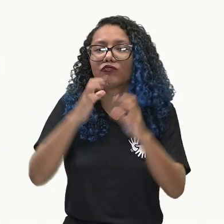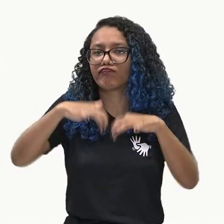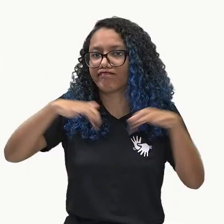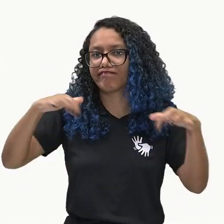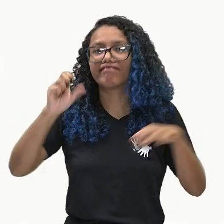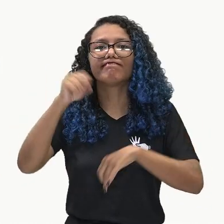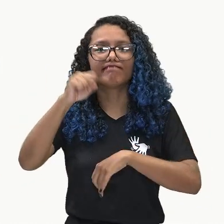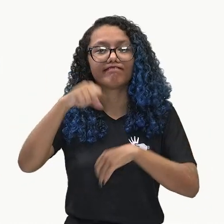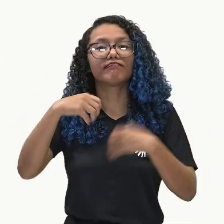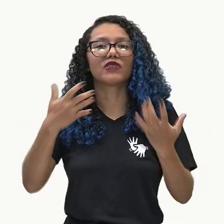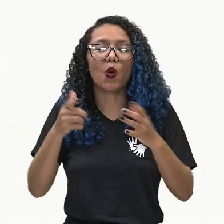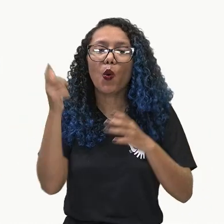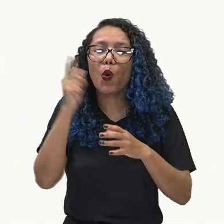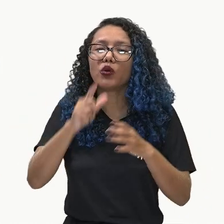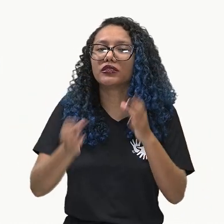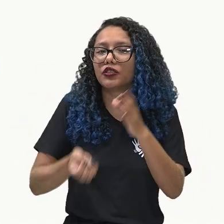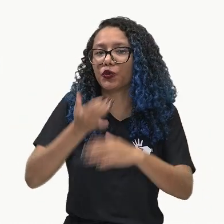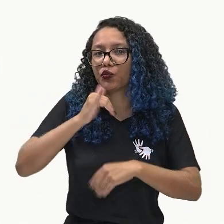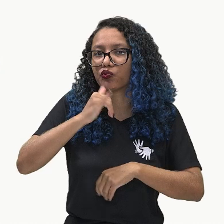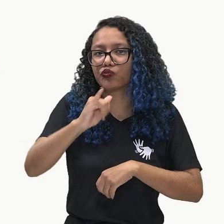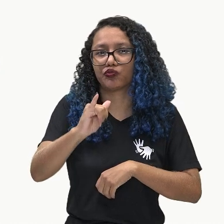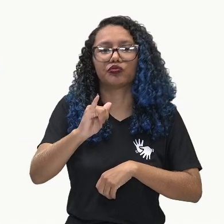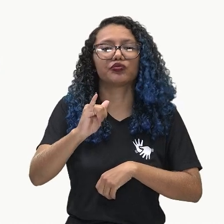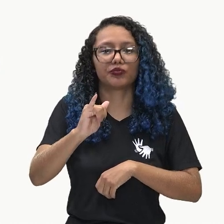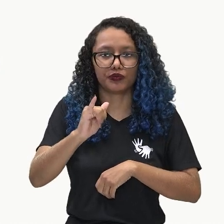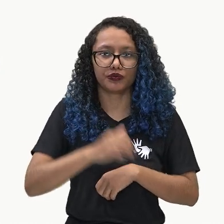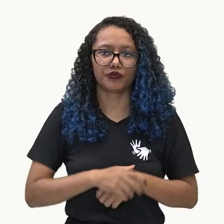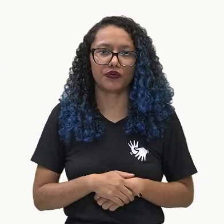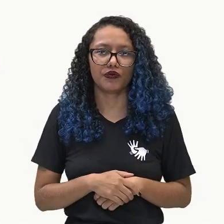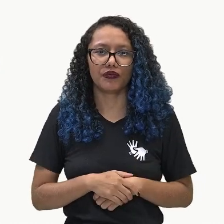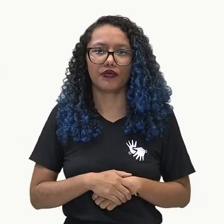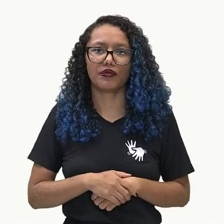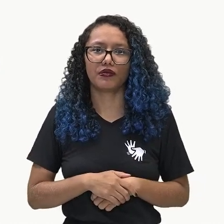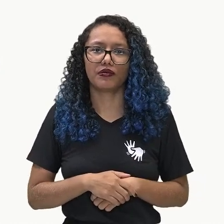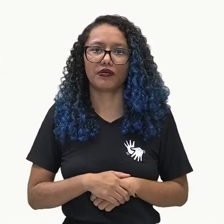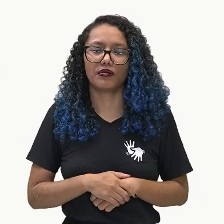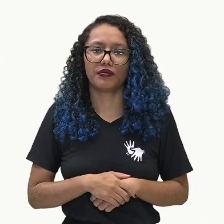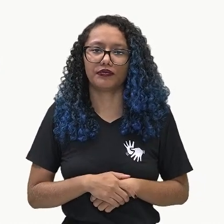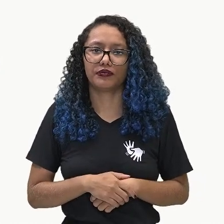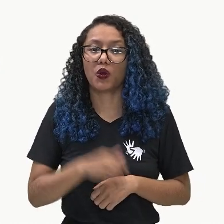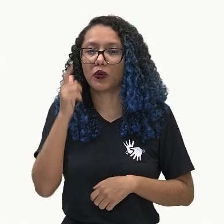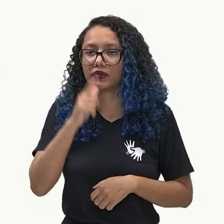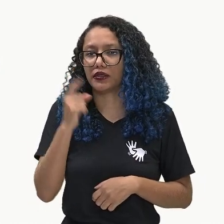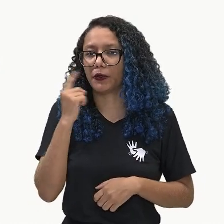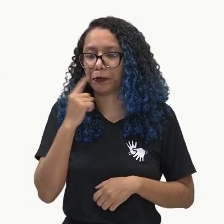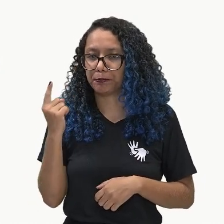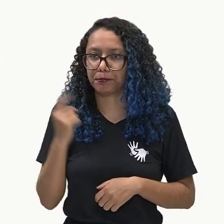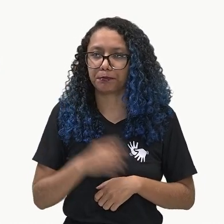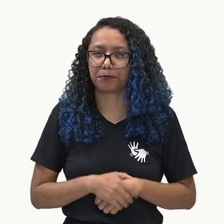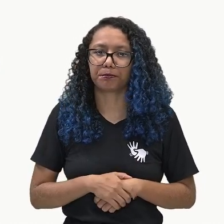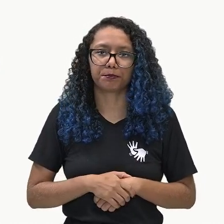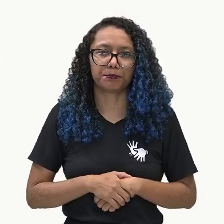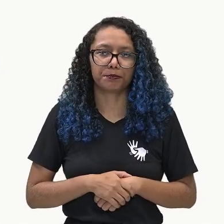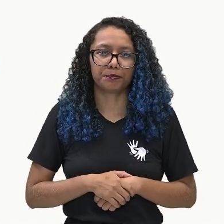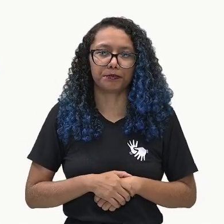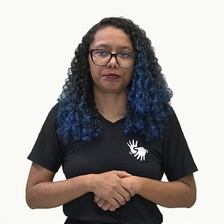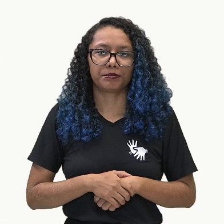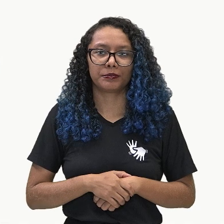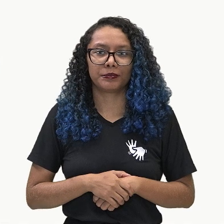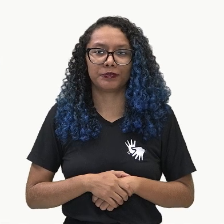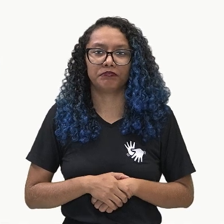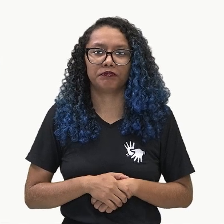e produzindo o eletrólito. Com isso, gerou energia. Então, assim, ele